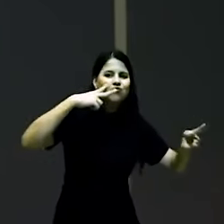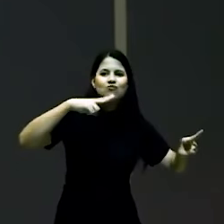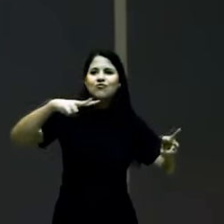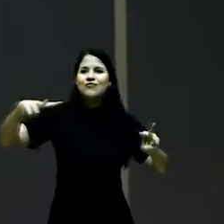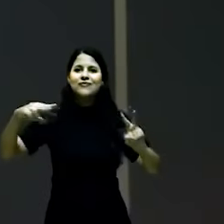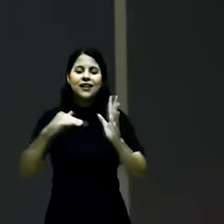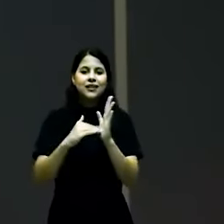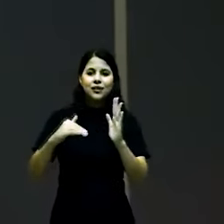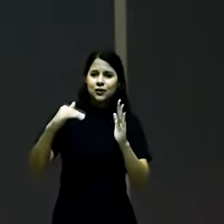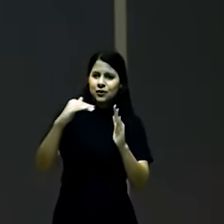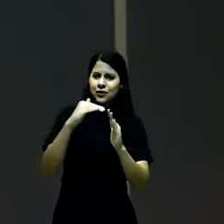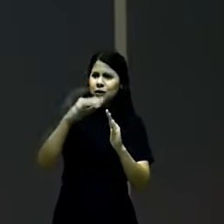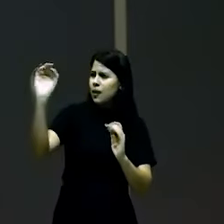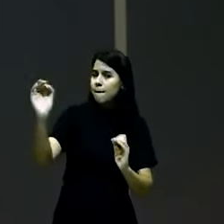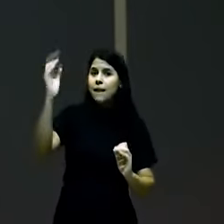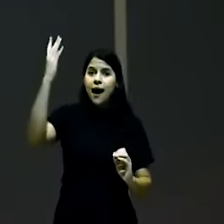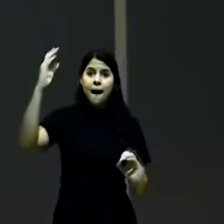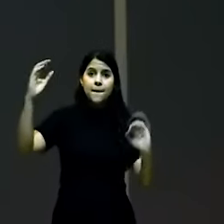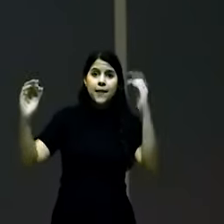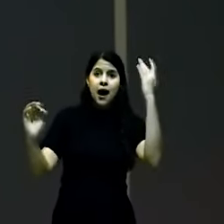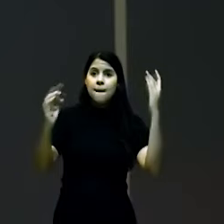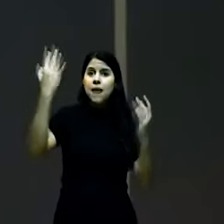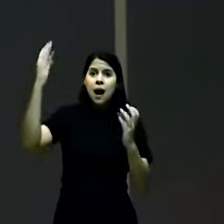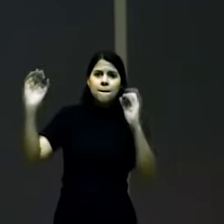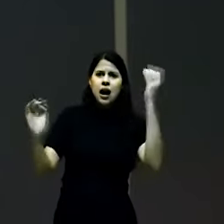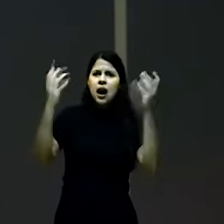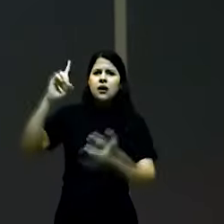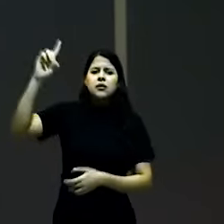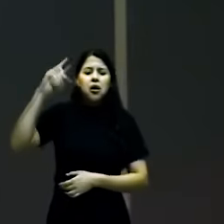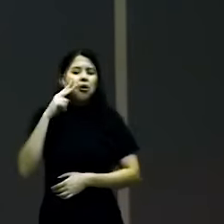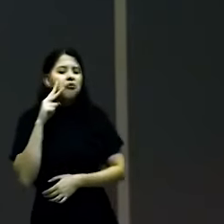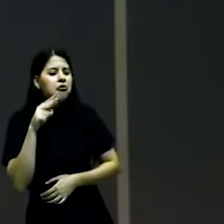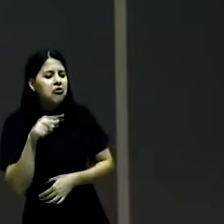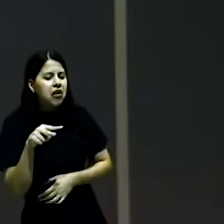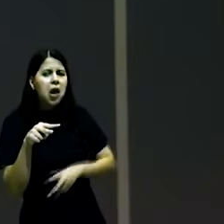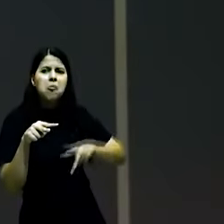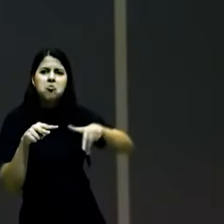E em toda essa situação de Elias, Deus está acompanhando ele a cada passo,